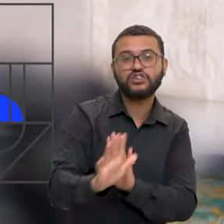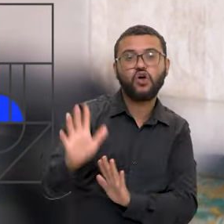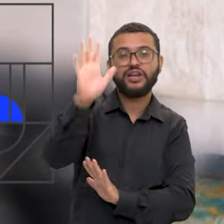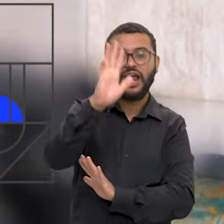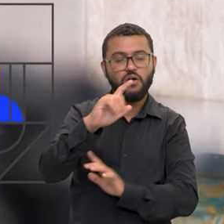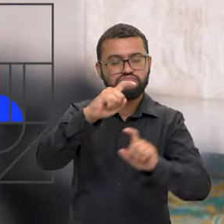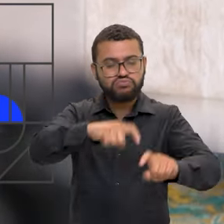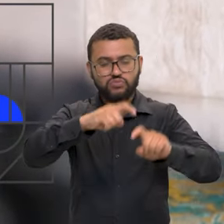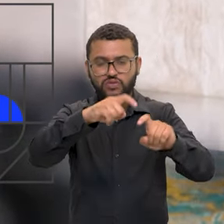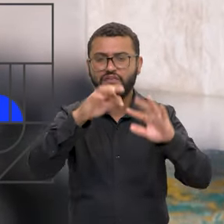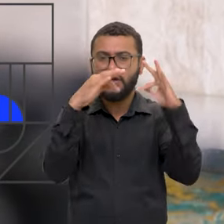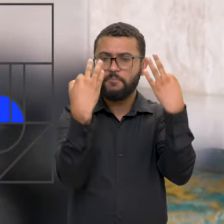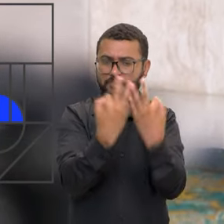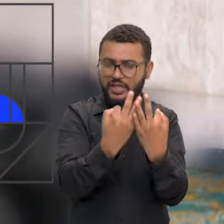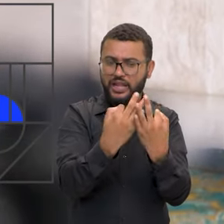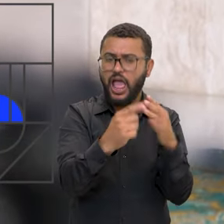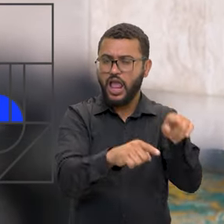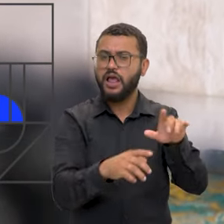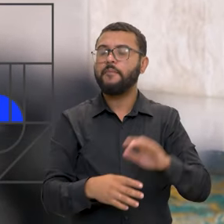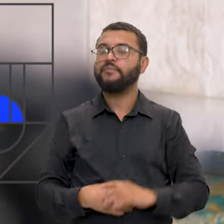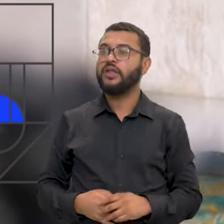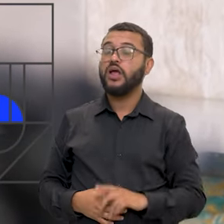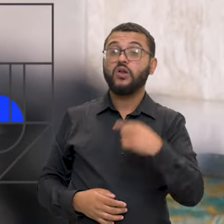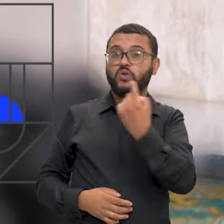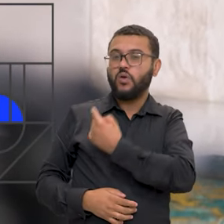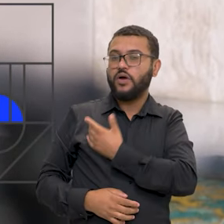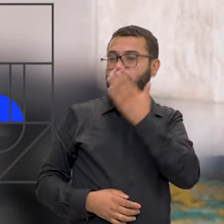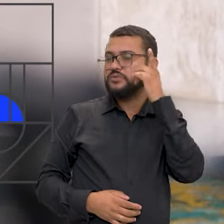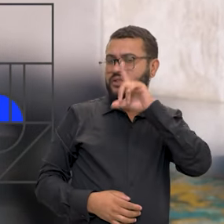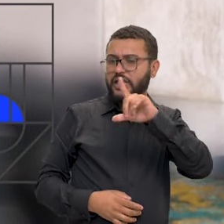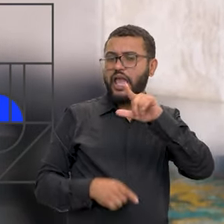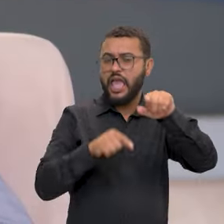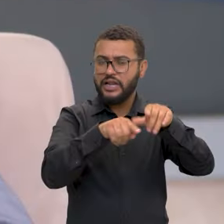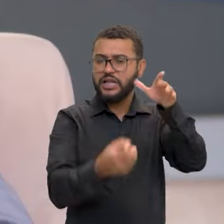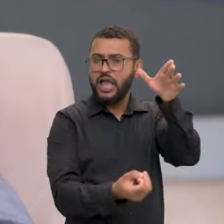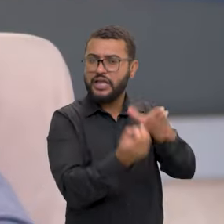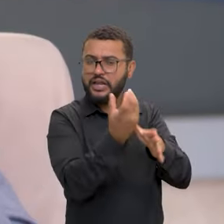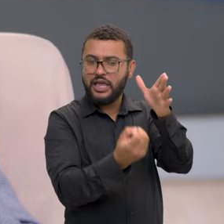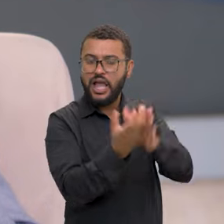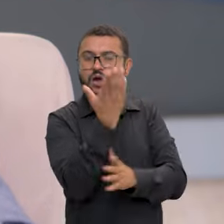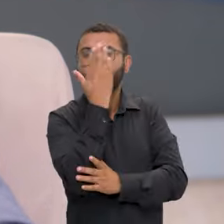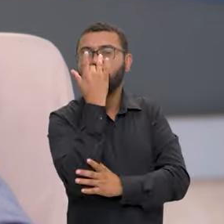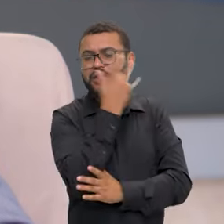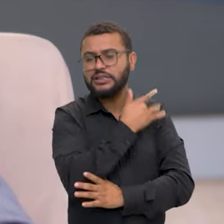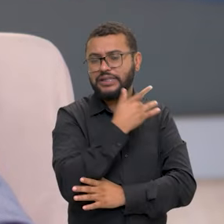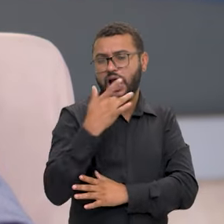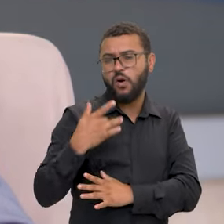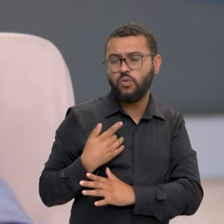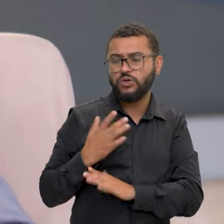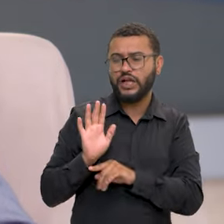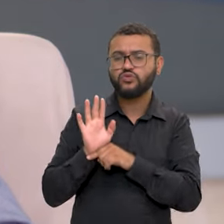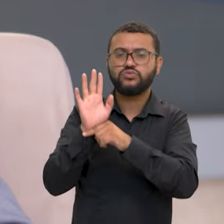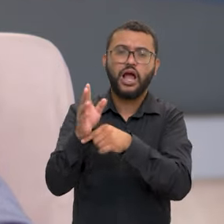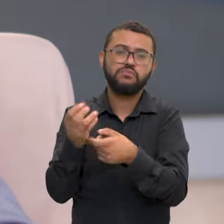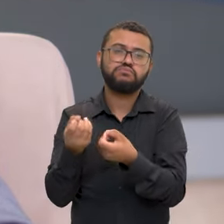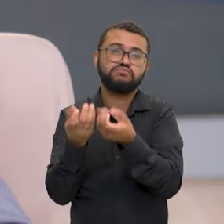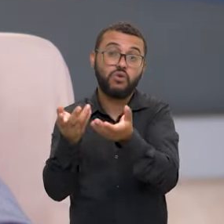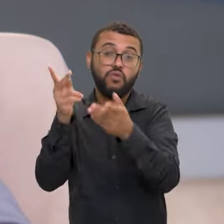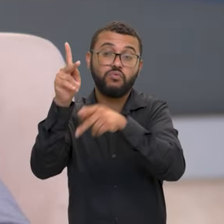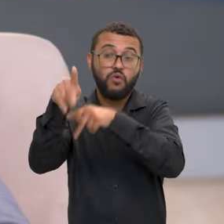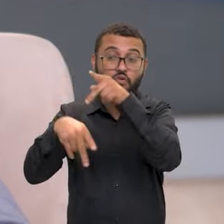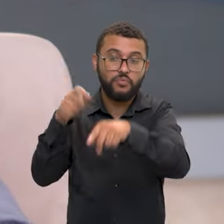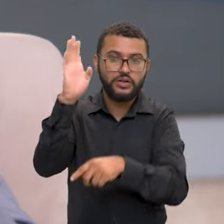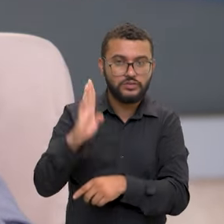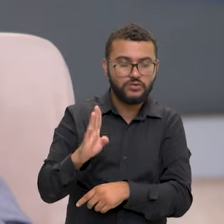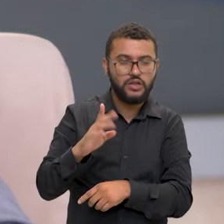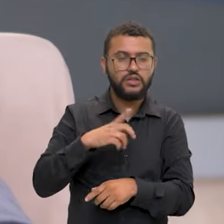então, condições para a produção de alimentos saudáveis para a nossa população brasileira. Então, a gente tem algumas frentes de destaque nesse